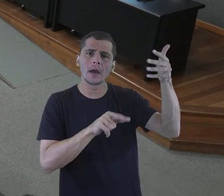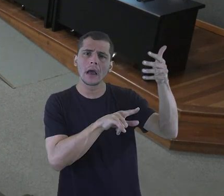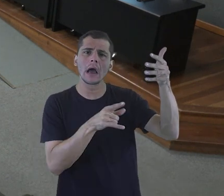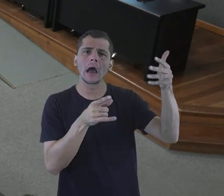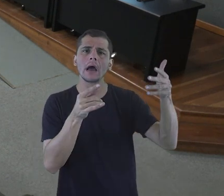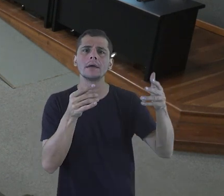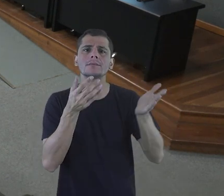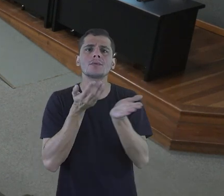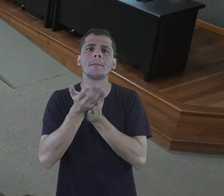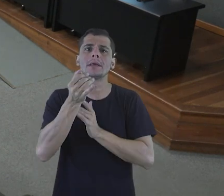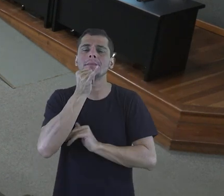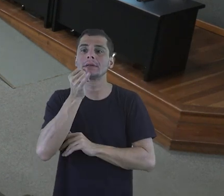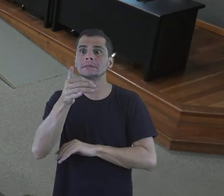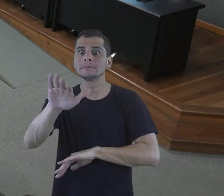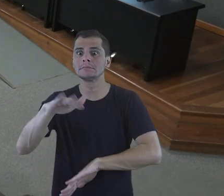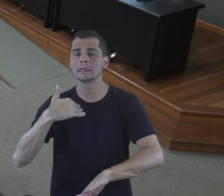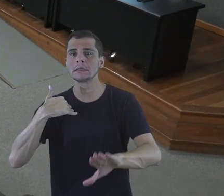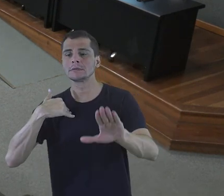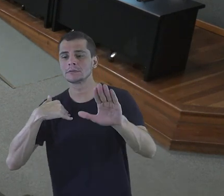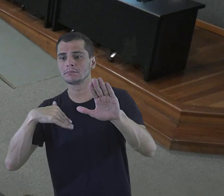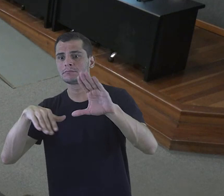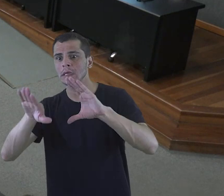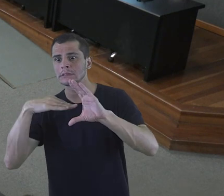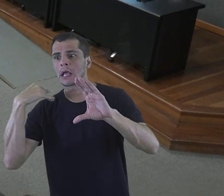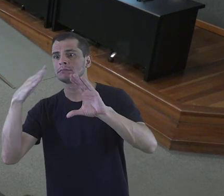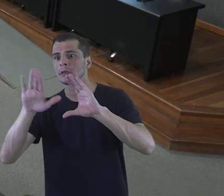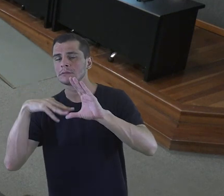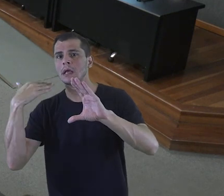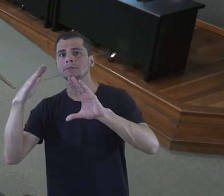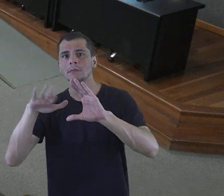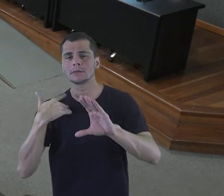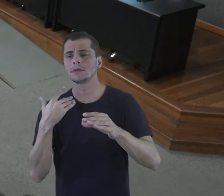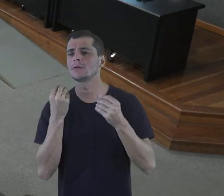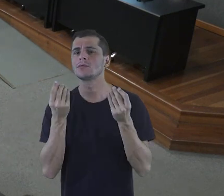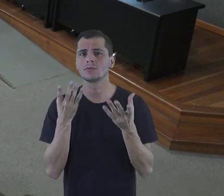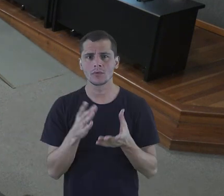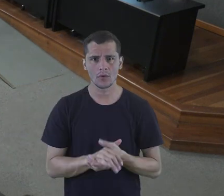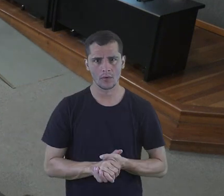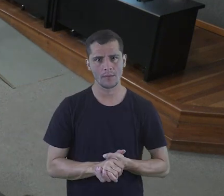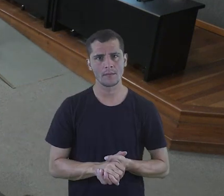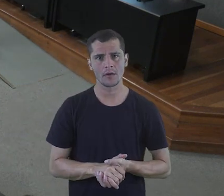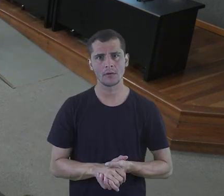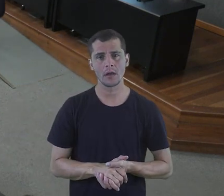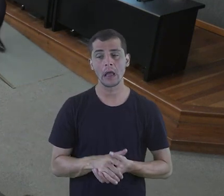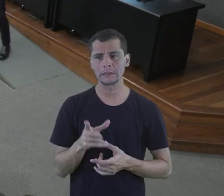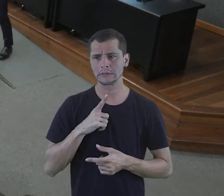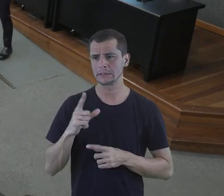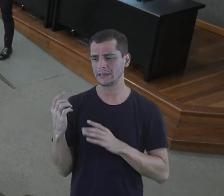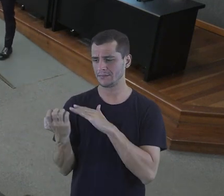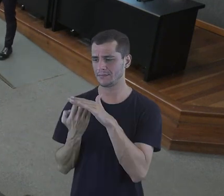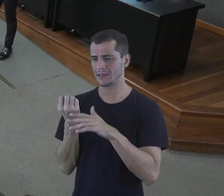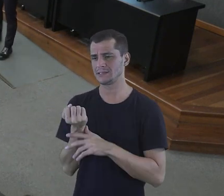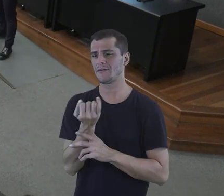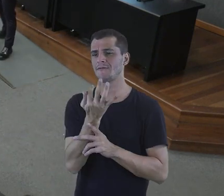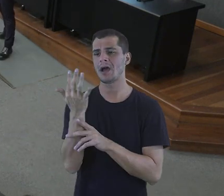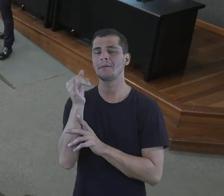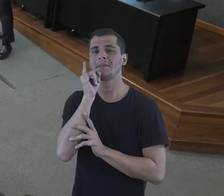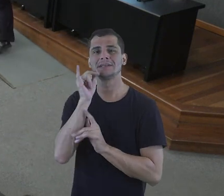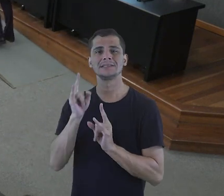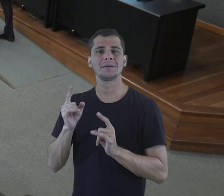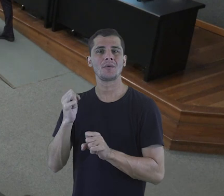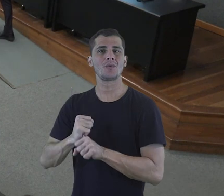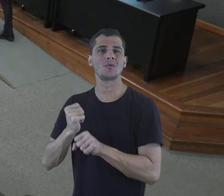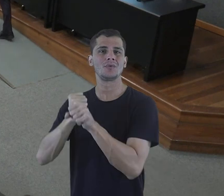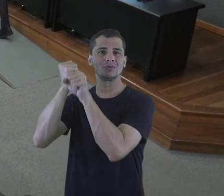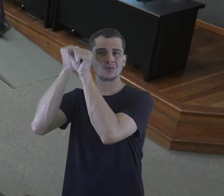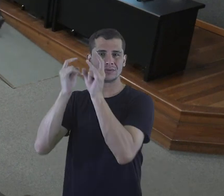receber lista de e-mails você vai por exemplo isso é eu atendo várias empresas do setor da construção civil aí